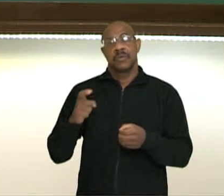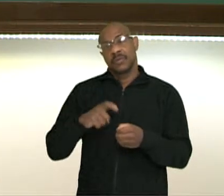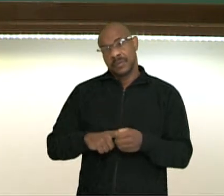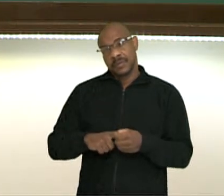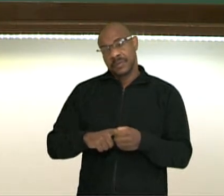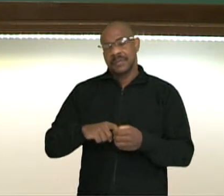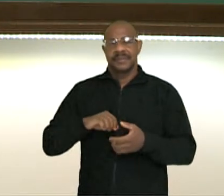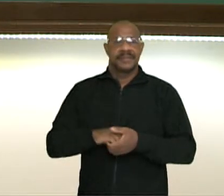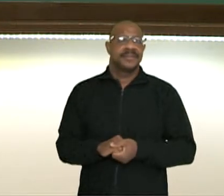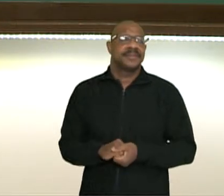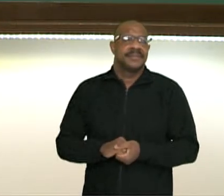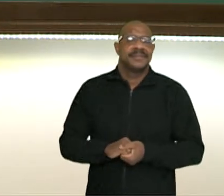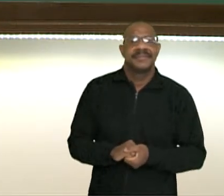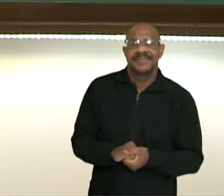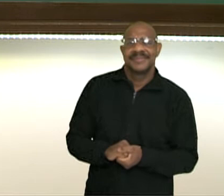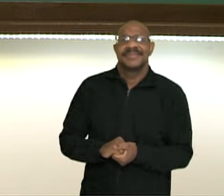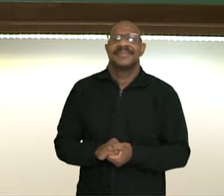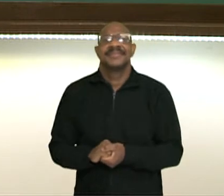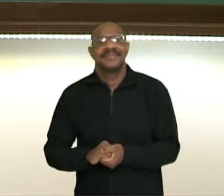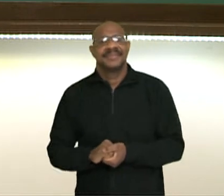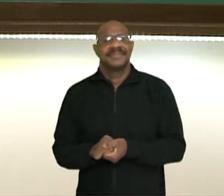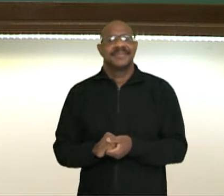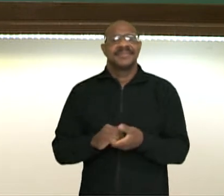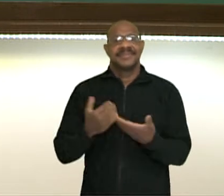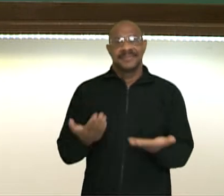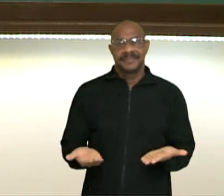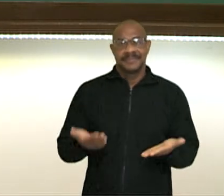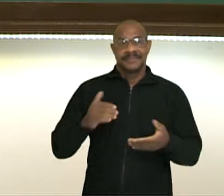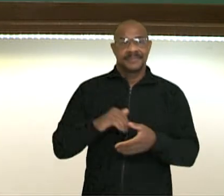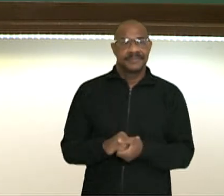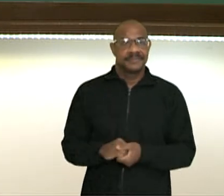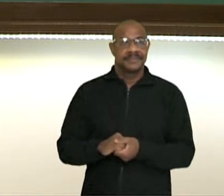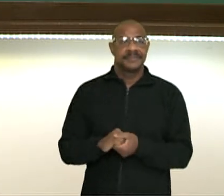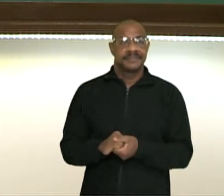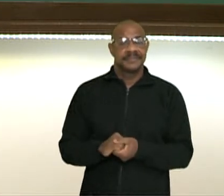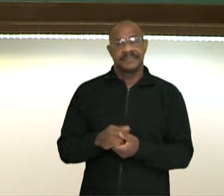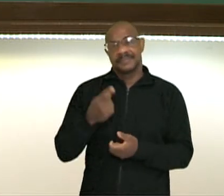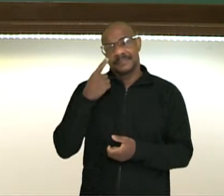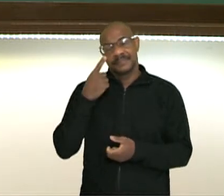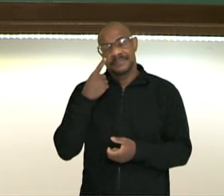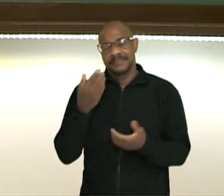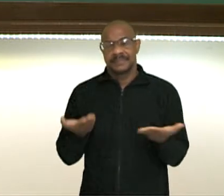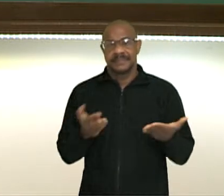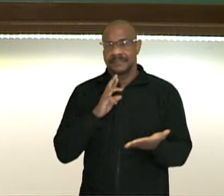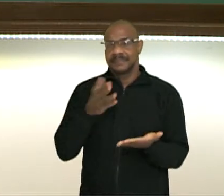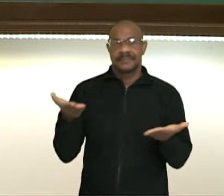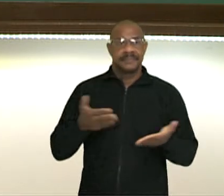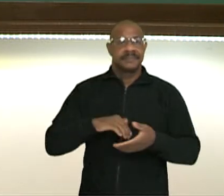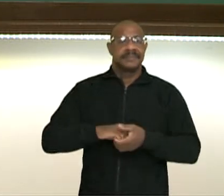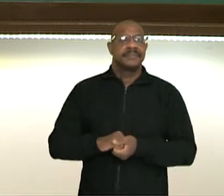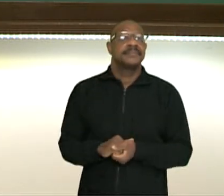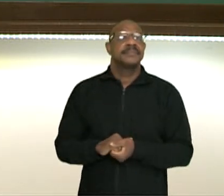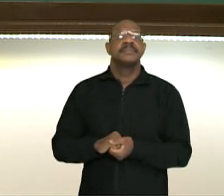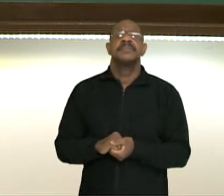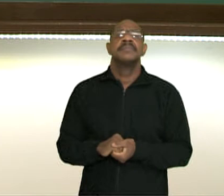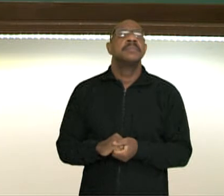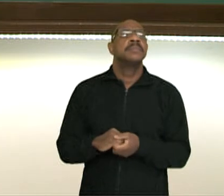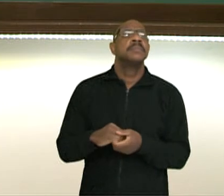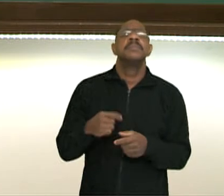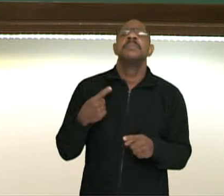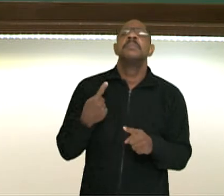Voltei! Olha eu mergulhando com você nas questões. Sim, vamos gabaritar. Por qual